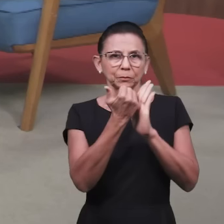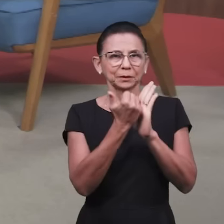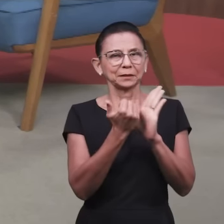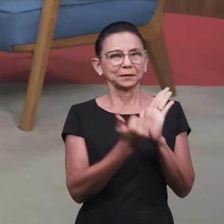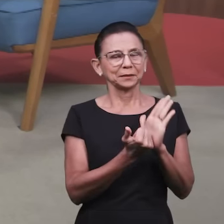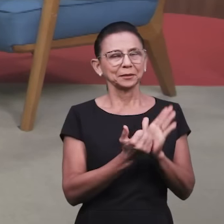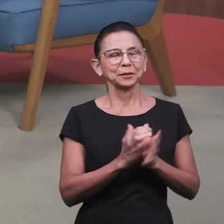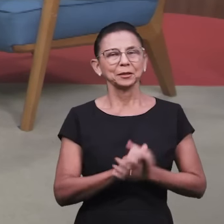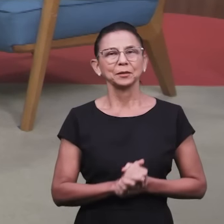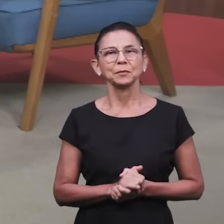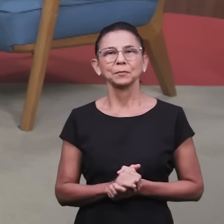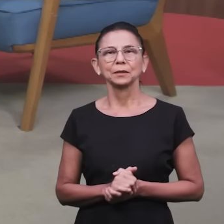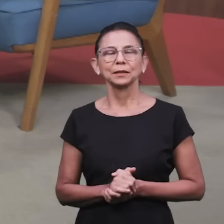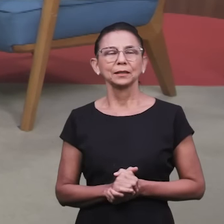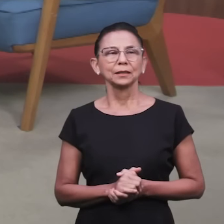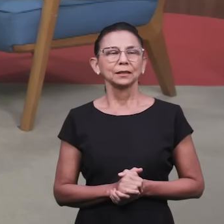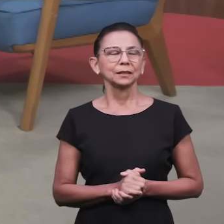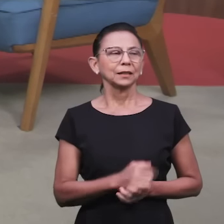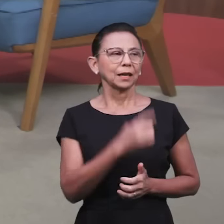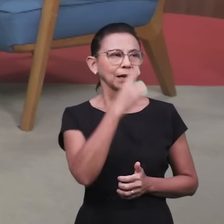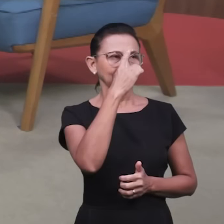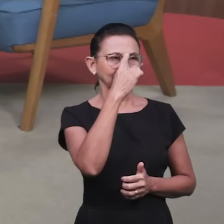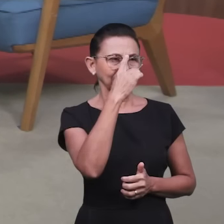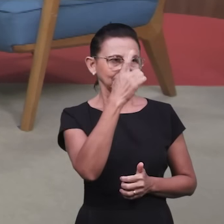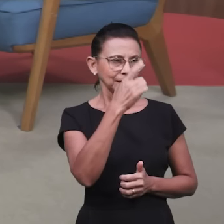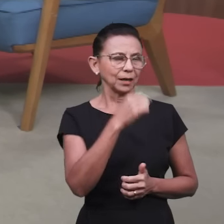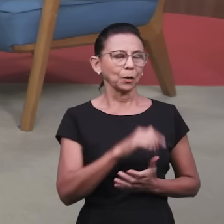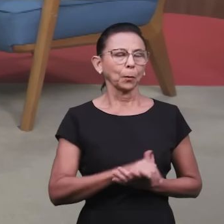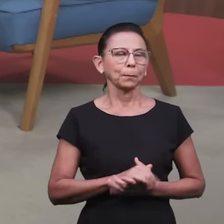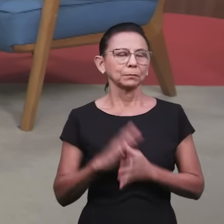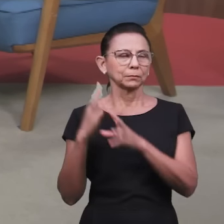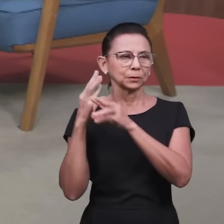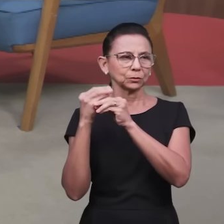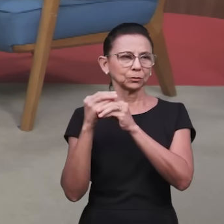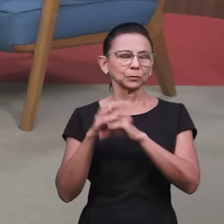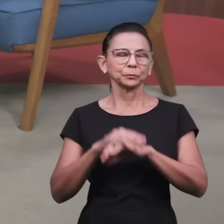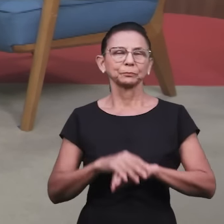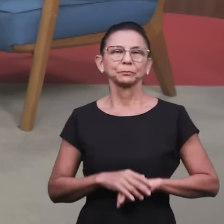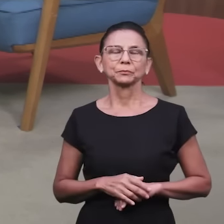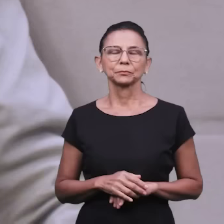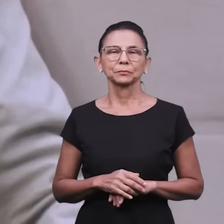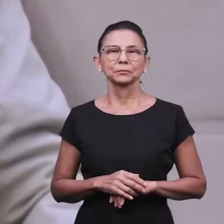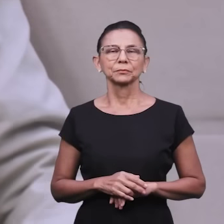e aí, mais uma vez, pedi ao pastor Daniel para trazer uma palavra para os nossos irmãos que estamos assistindo.